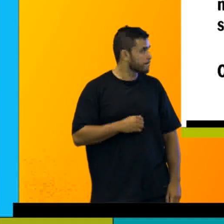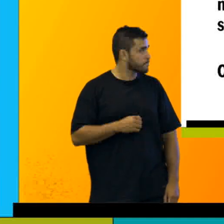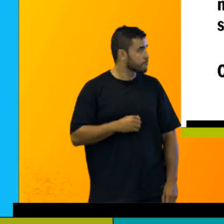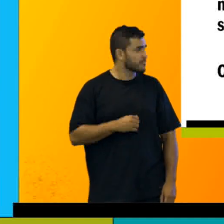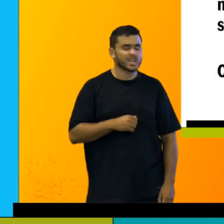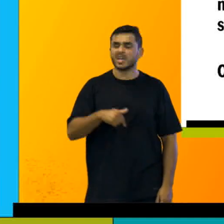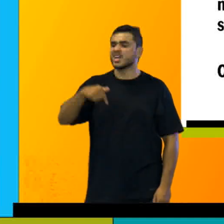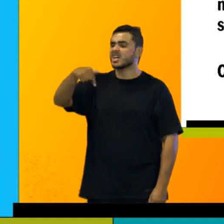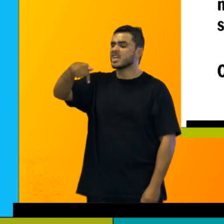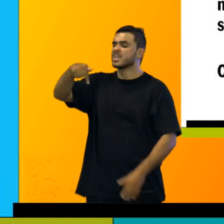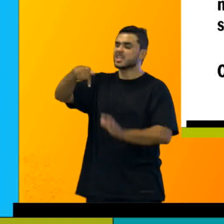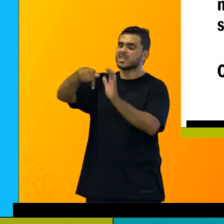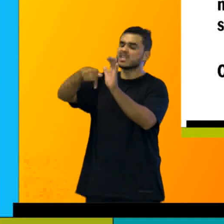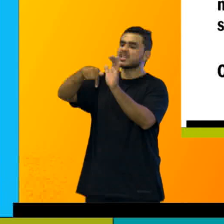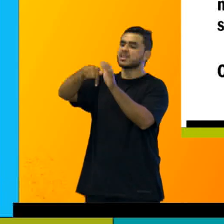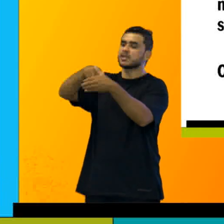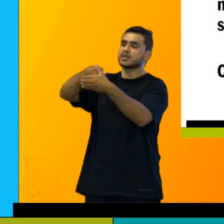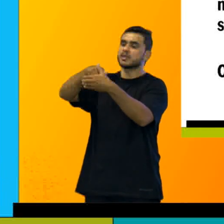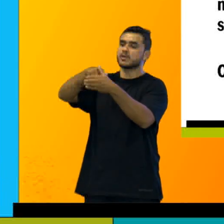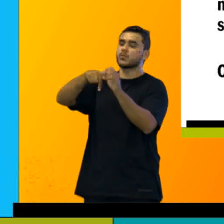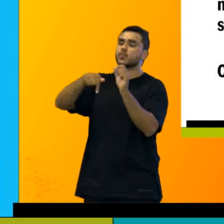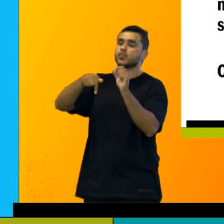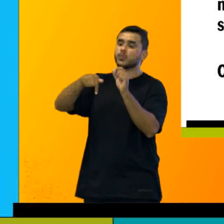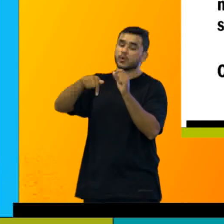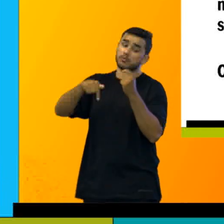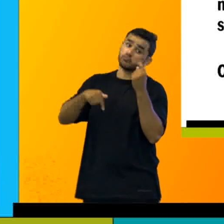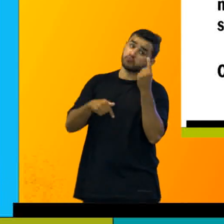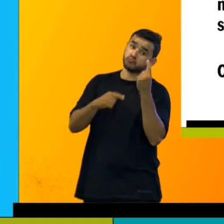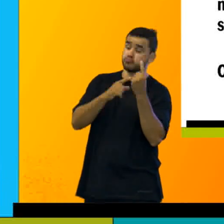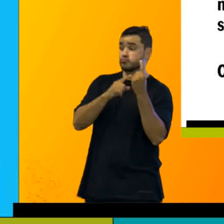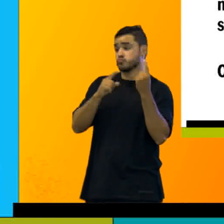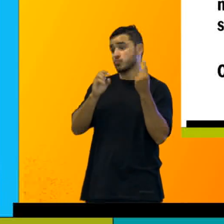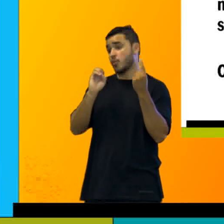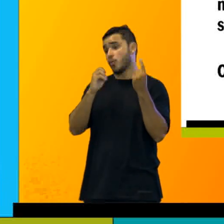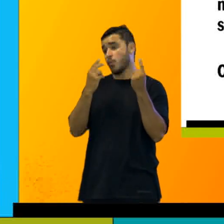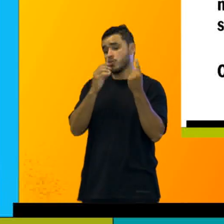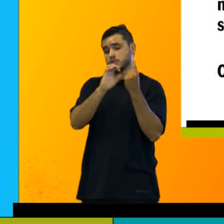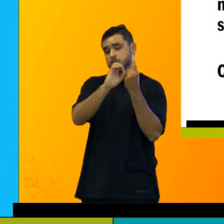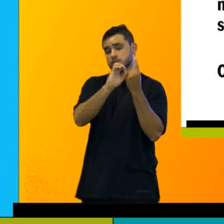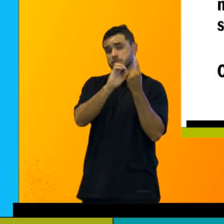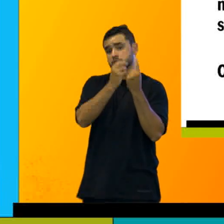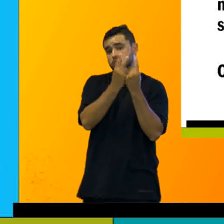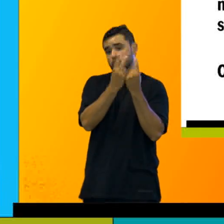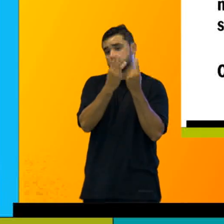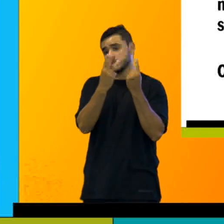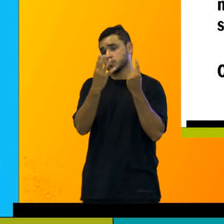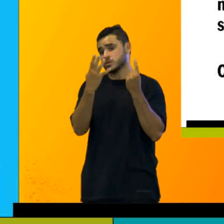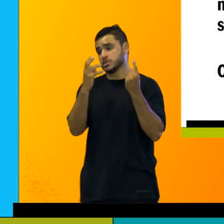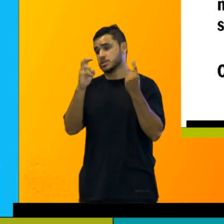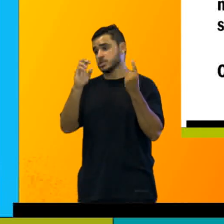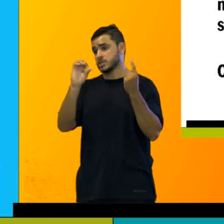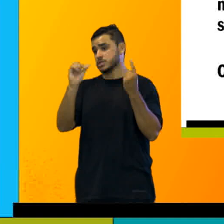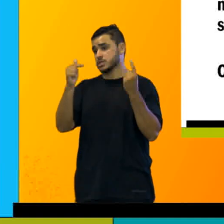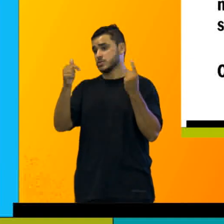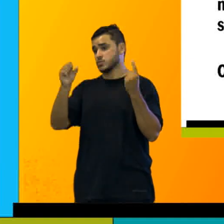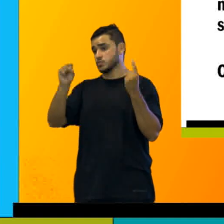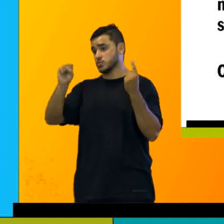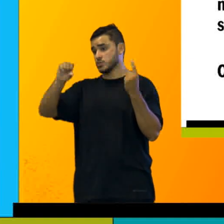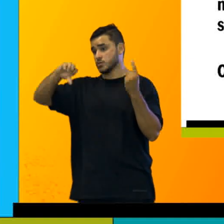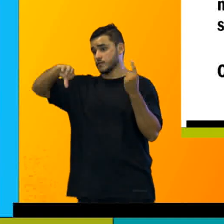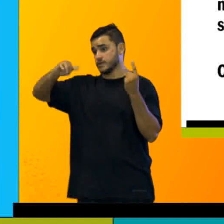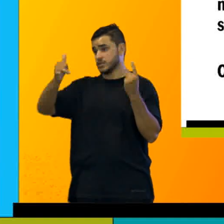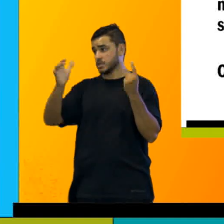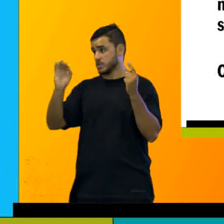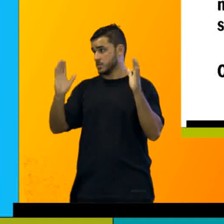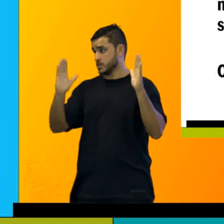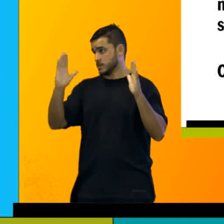esse Q é um número entre 1 e 10. Essa linha que está aqui é só explicando para você